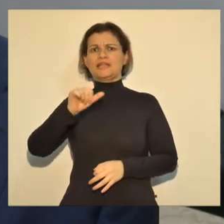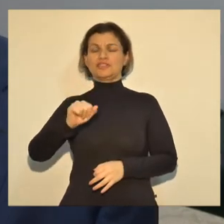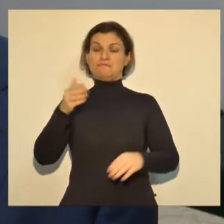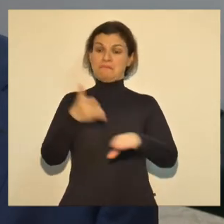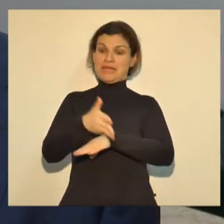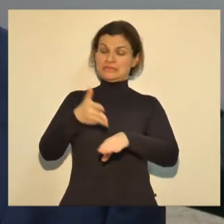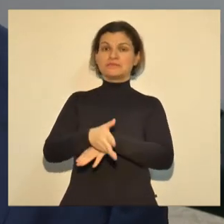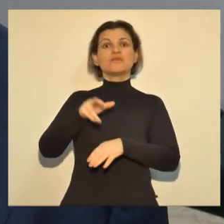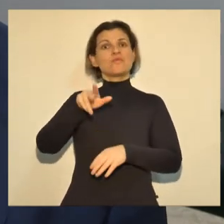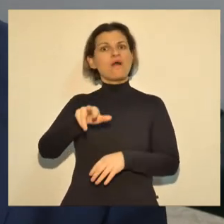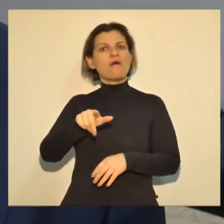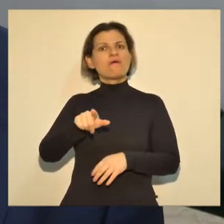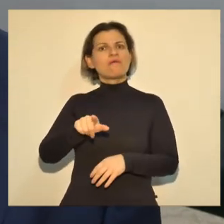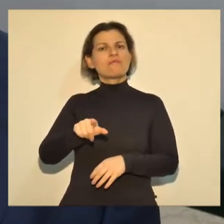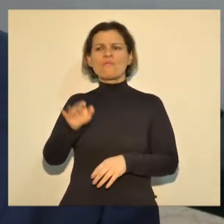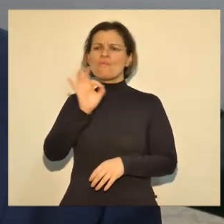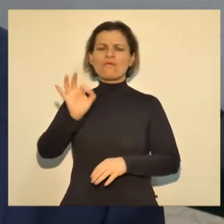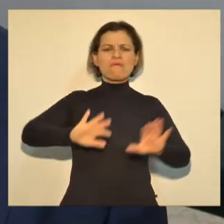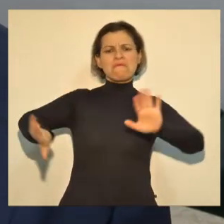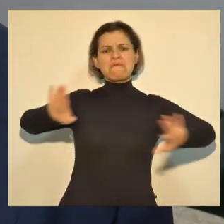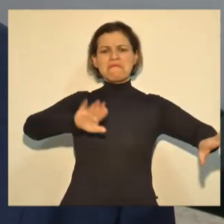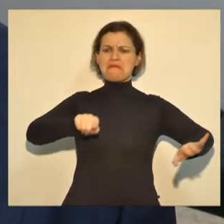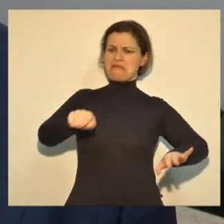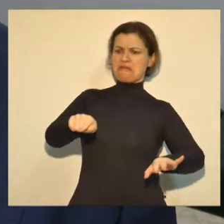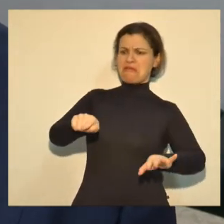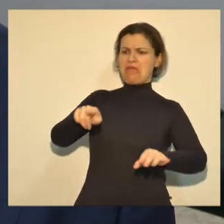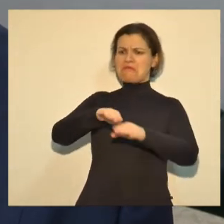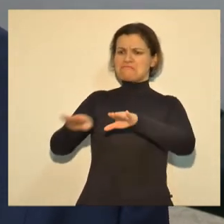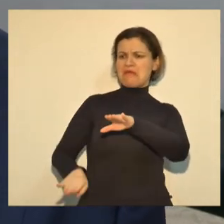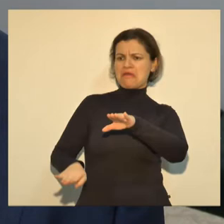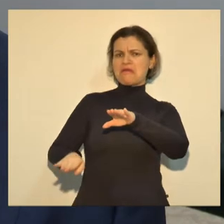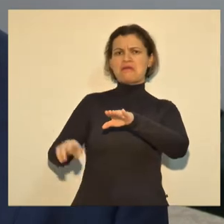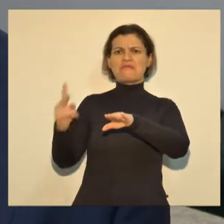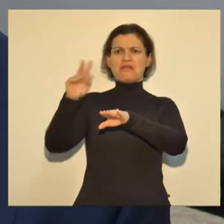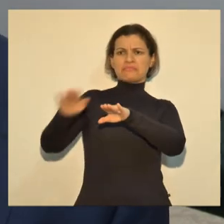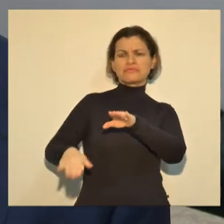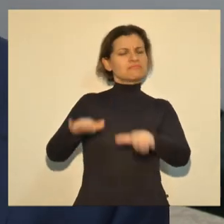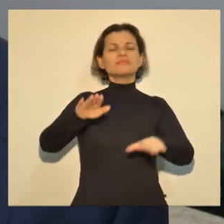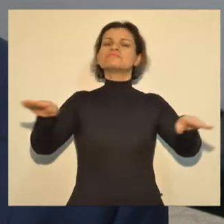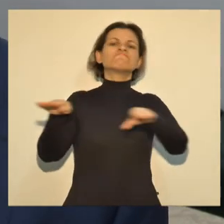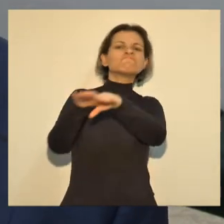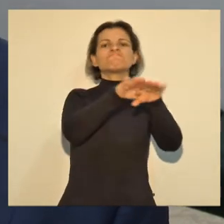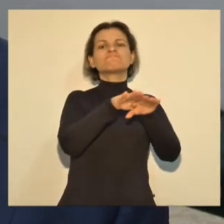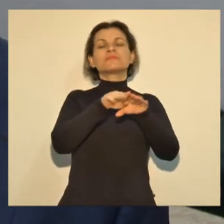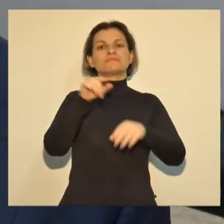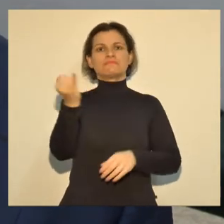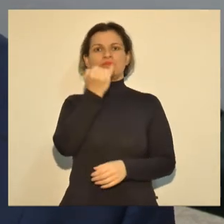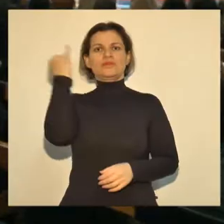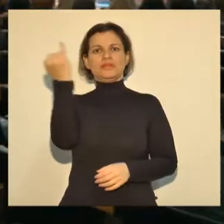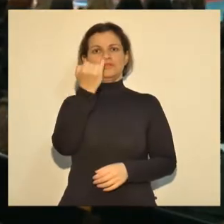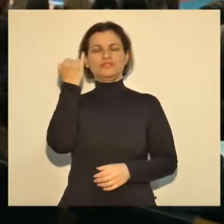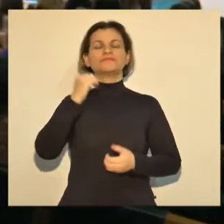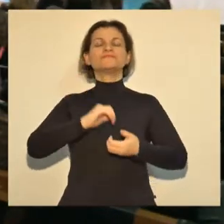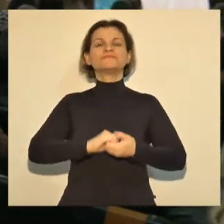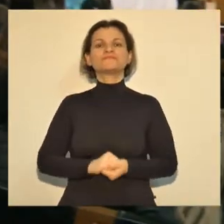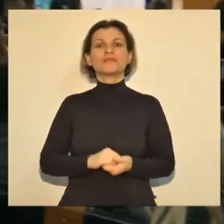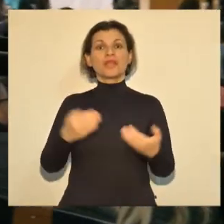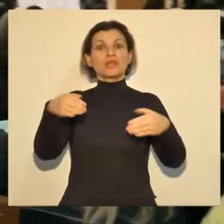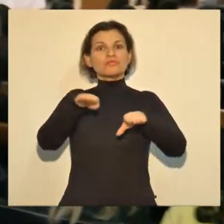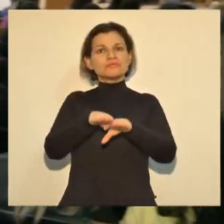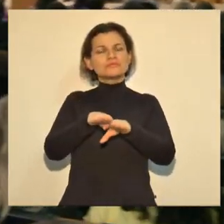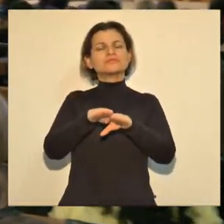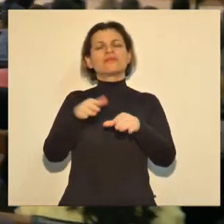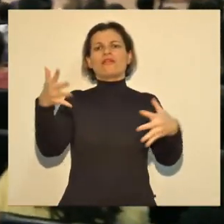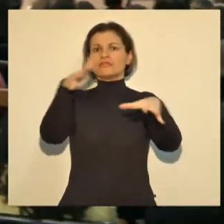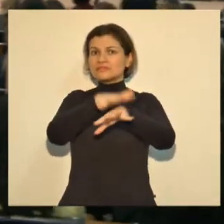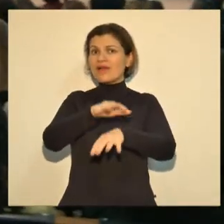igual participação e sem ninguém ser apontado como valendo menos do que ninguém. Isso é muito importante. Inclusão,